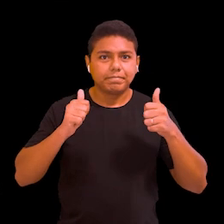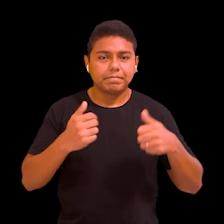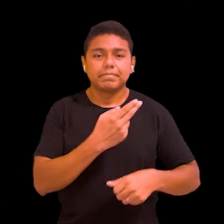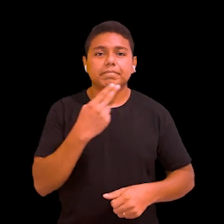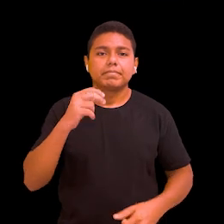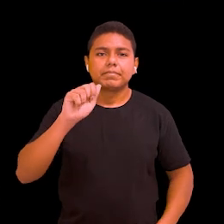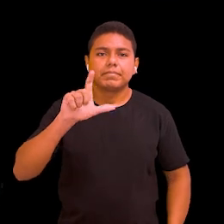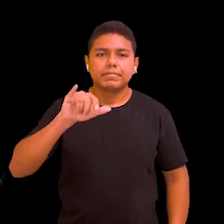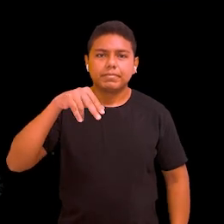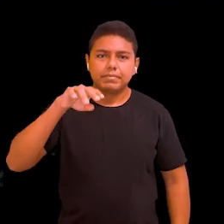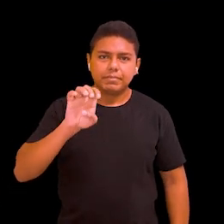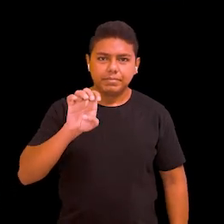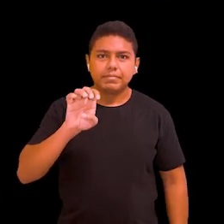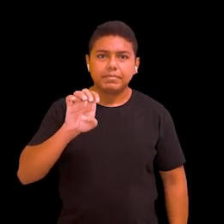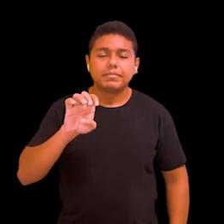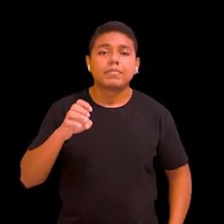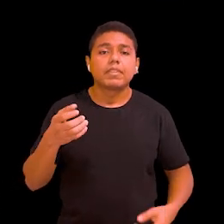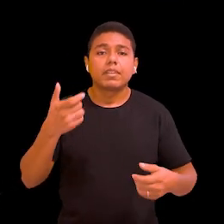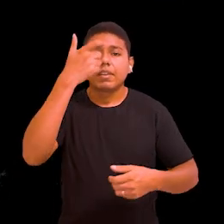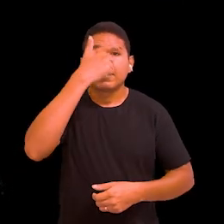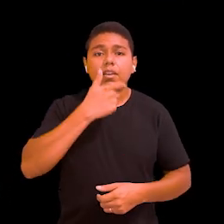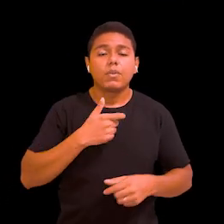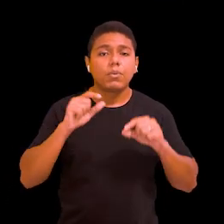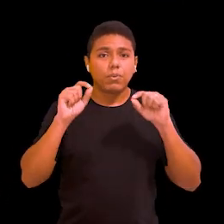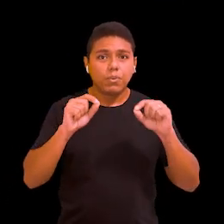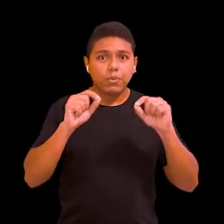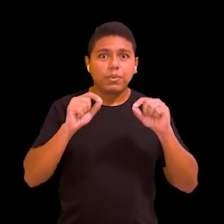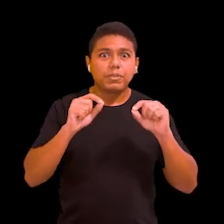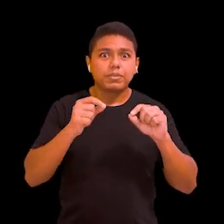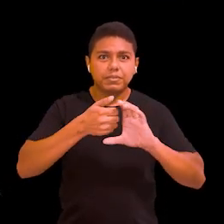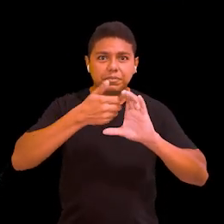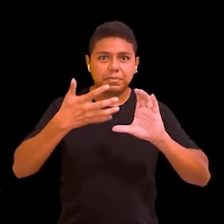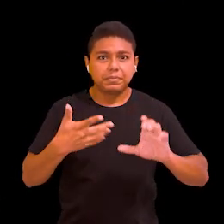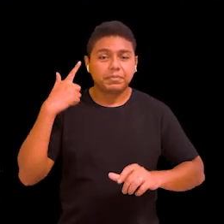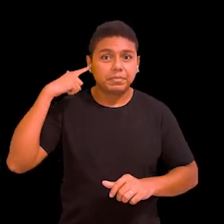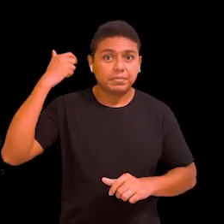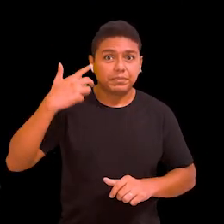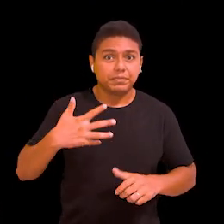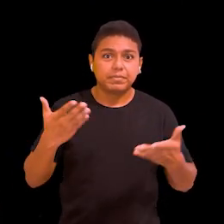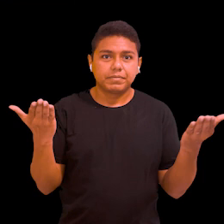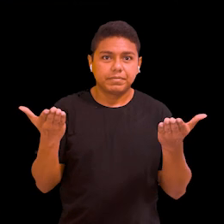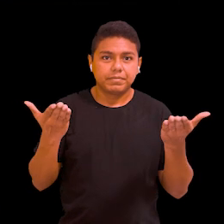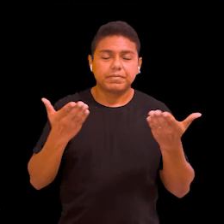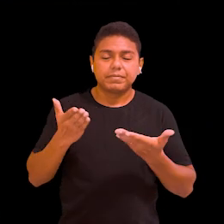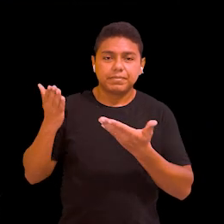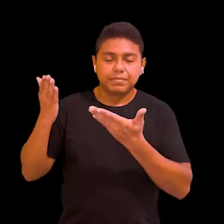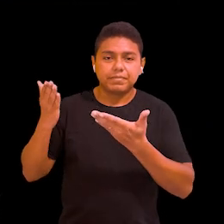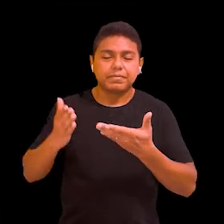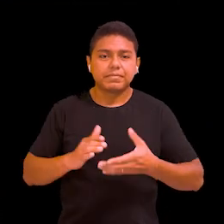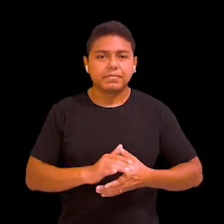Olá, eu sou a Aline Carvalho, eu sou uma mulher parda, de cabelos cacheados longos,